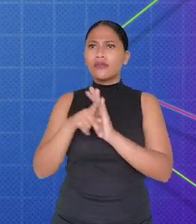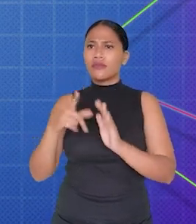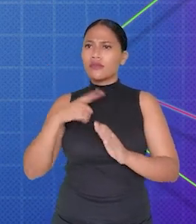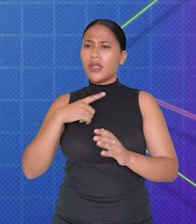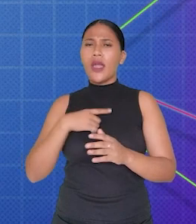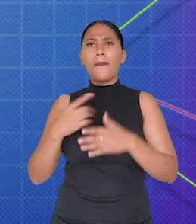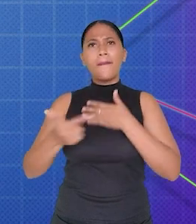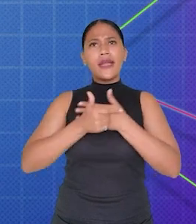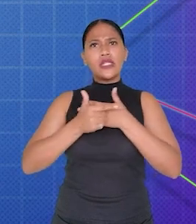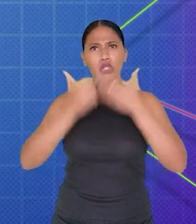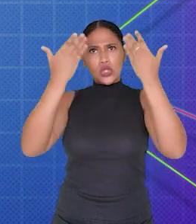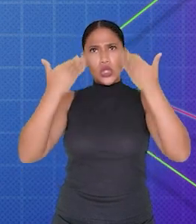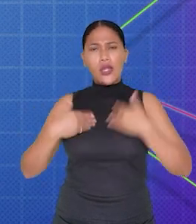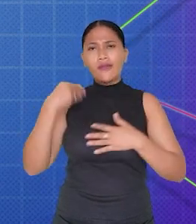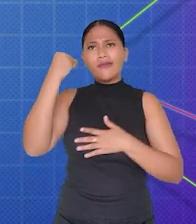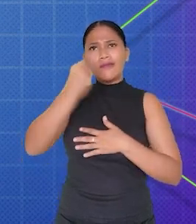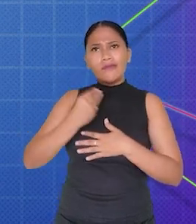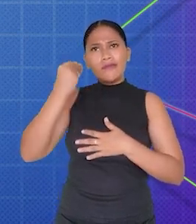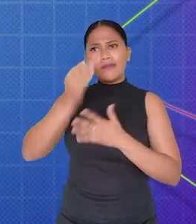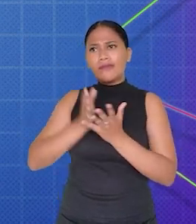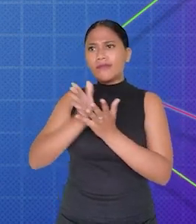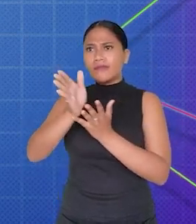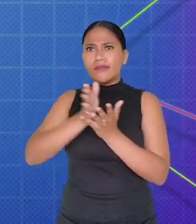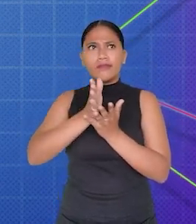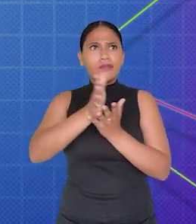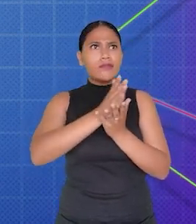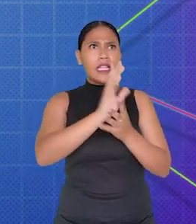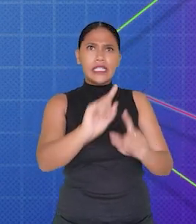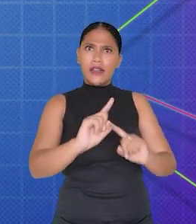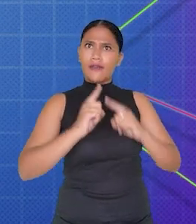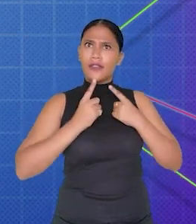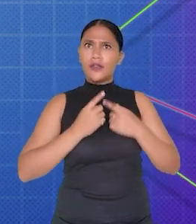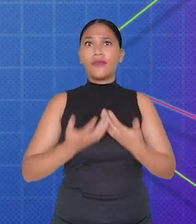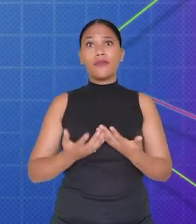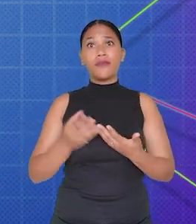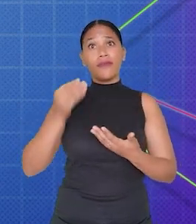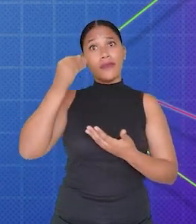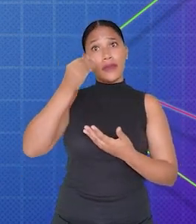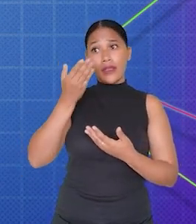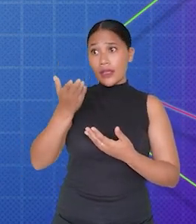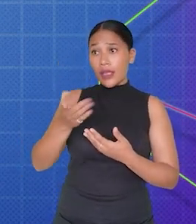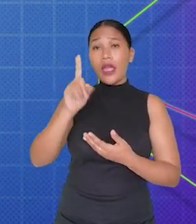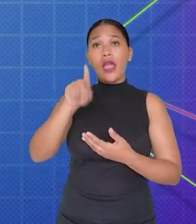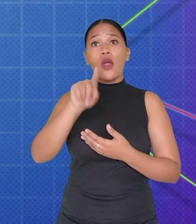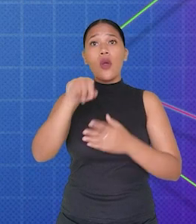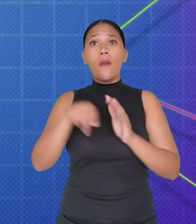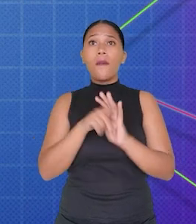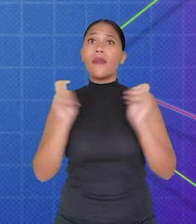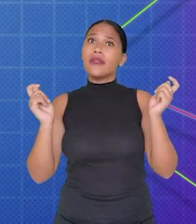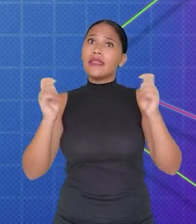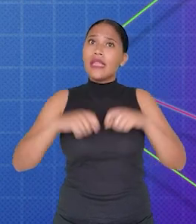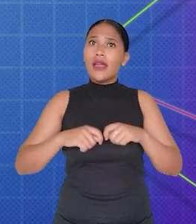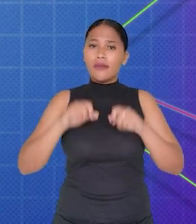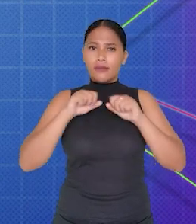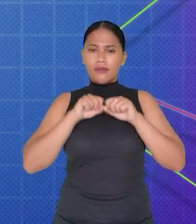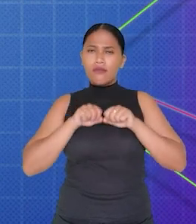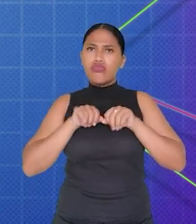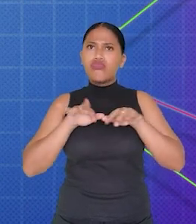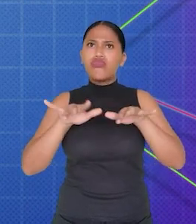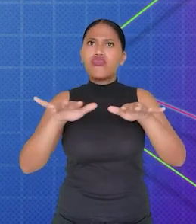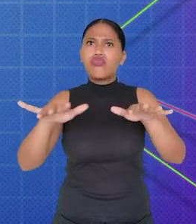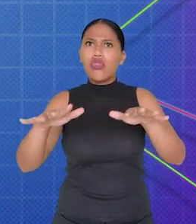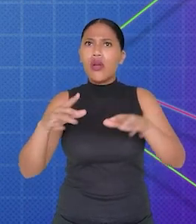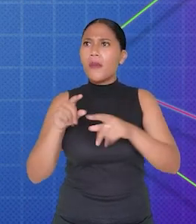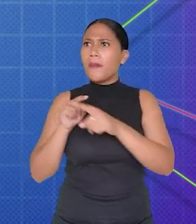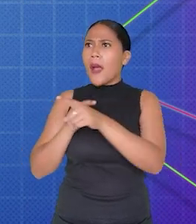no lugar do personagem e experimentar diferentes situações e desafios. Essa experiência imersiva pode ajudar a expandir a compreensão